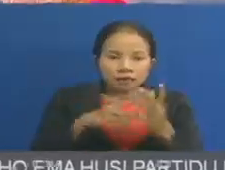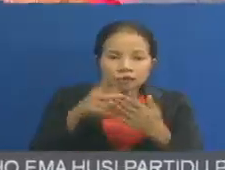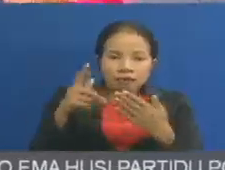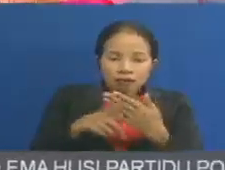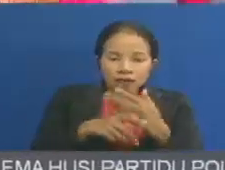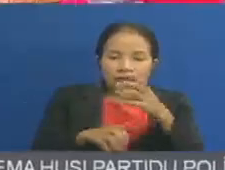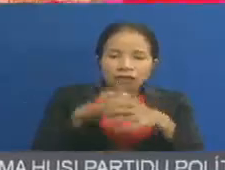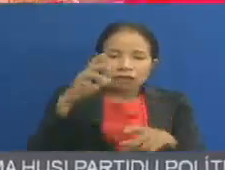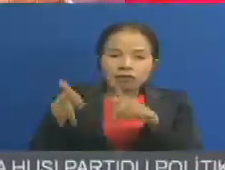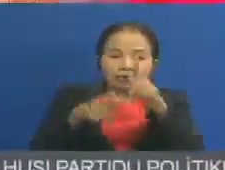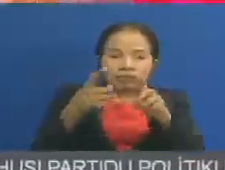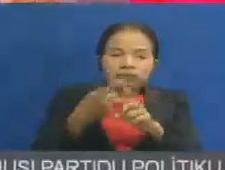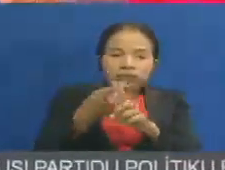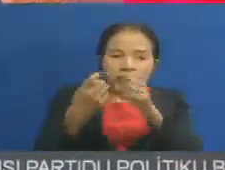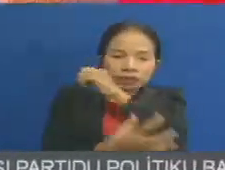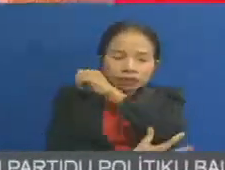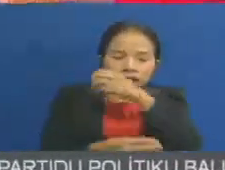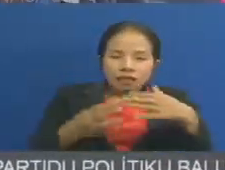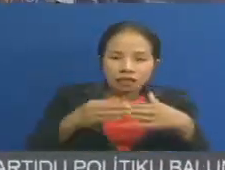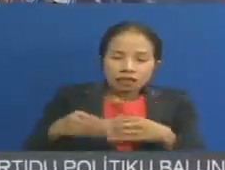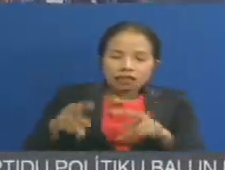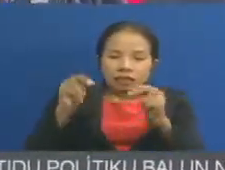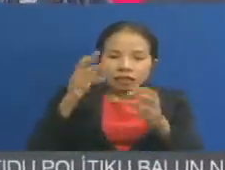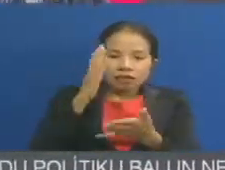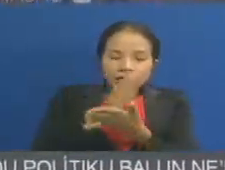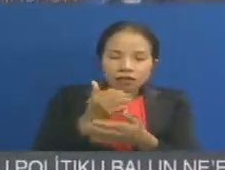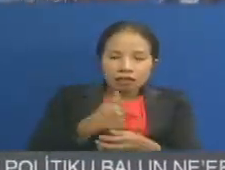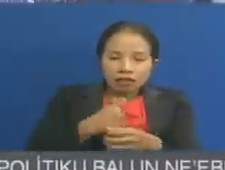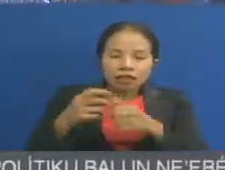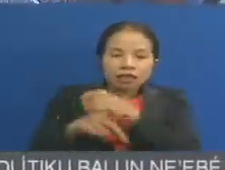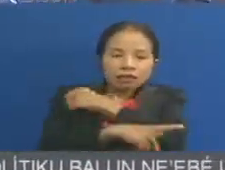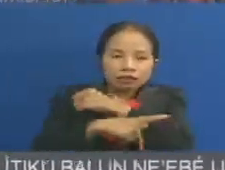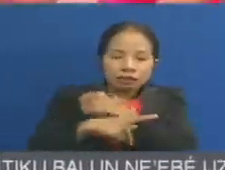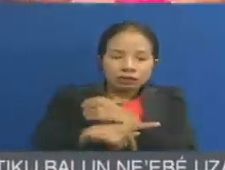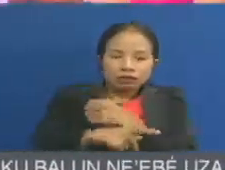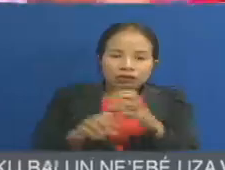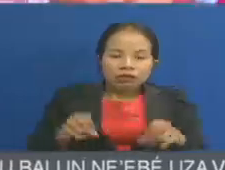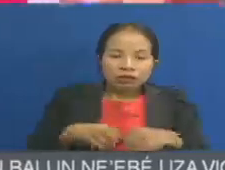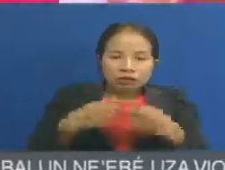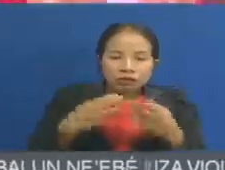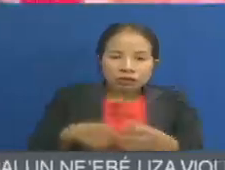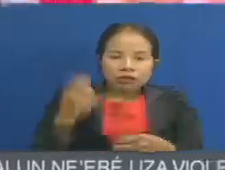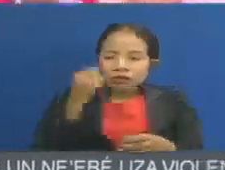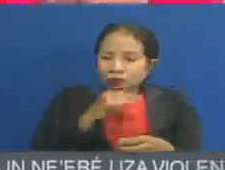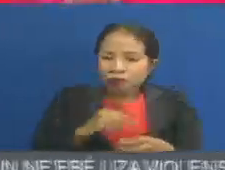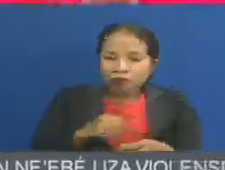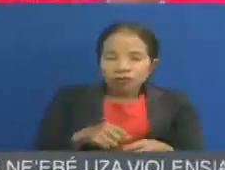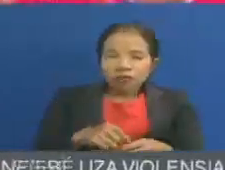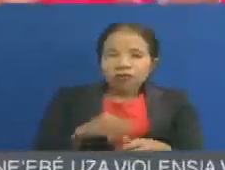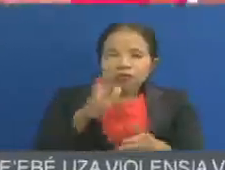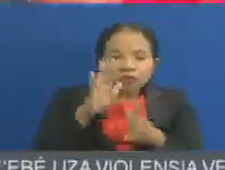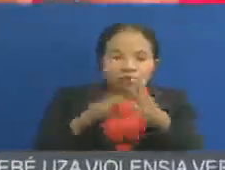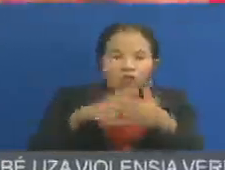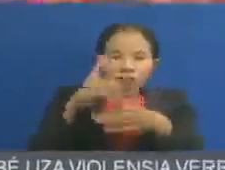ser povo russiquia. Liderança Siramos tem que combater o local corrupção, colusão no nepotismo, onde alcança desenvolvimento